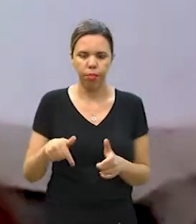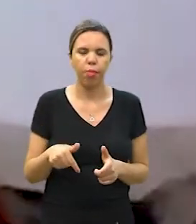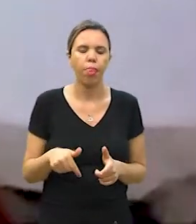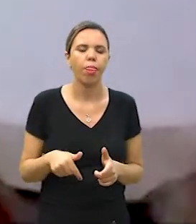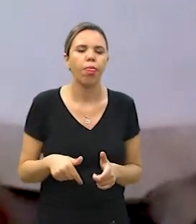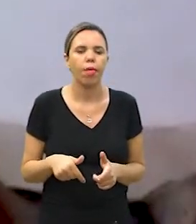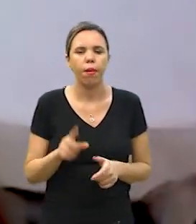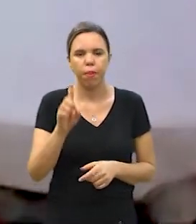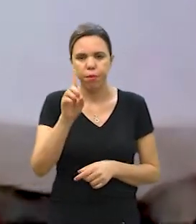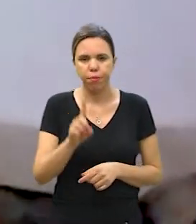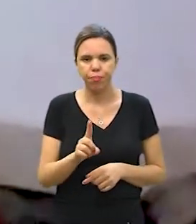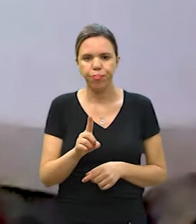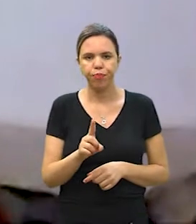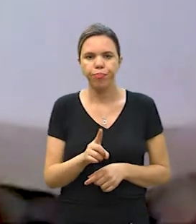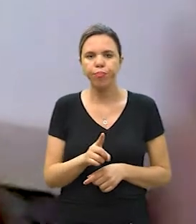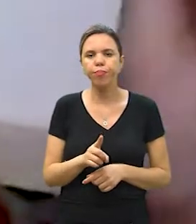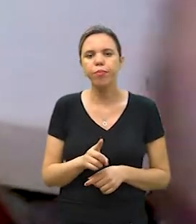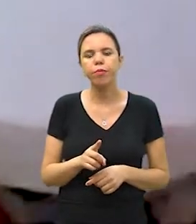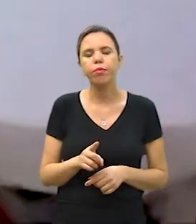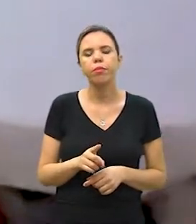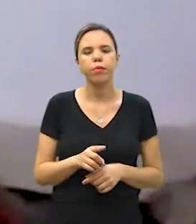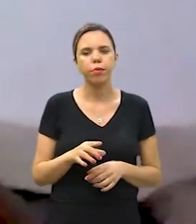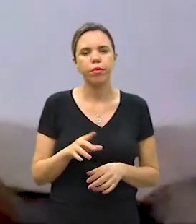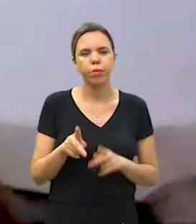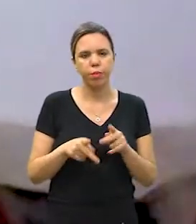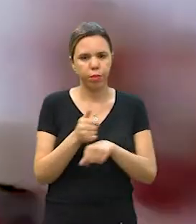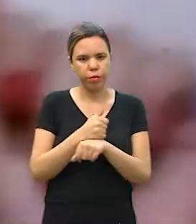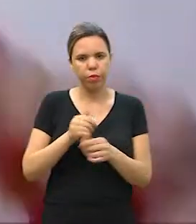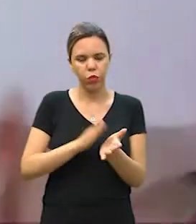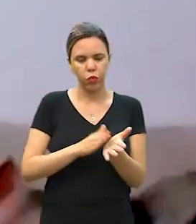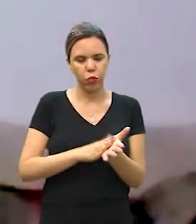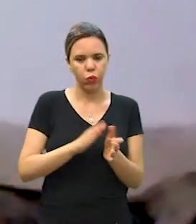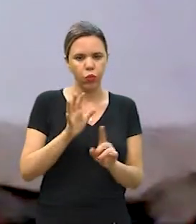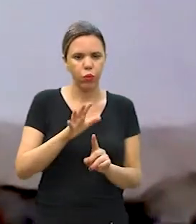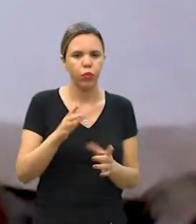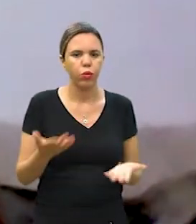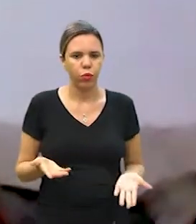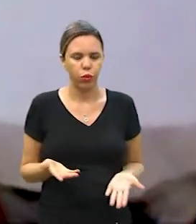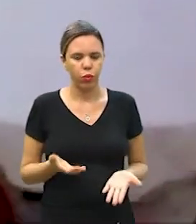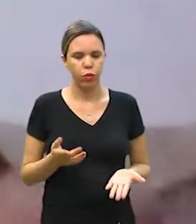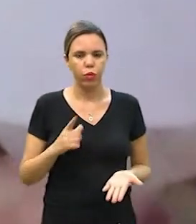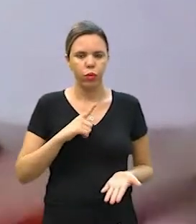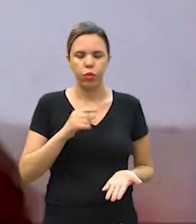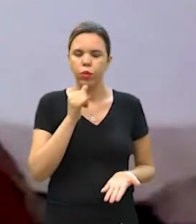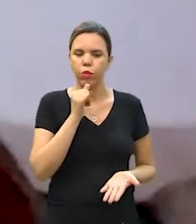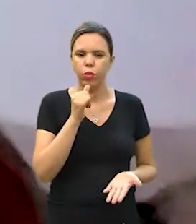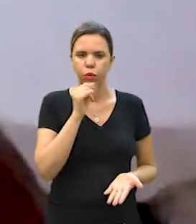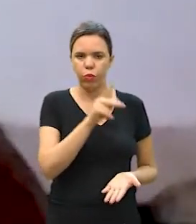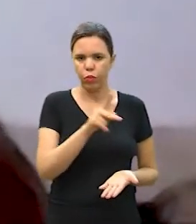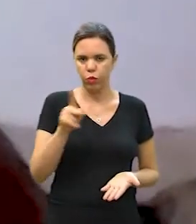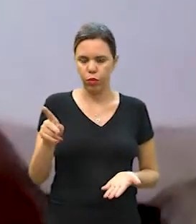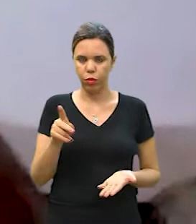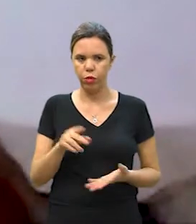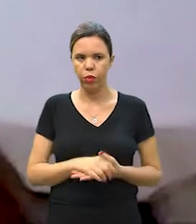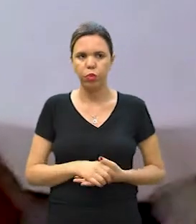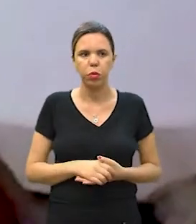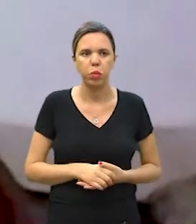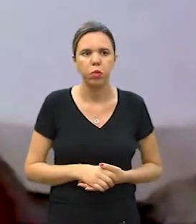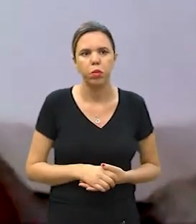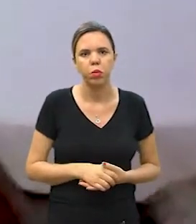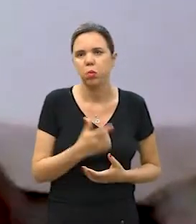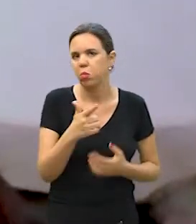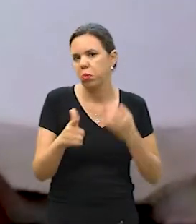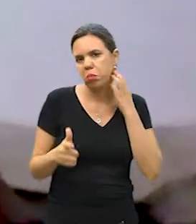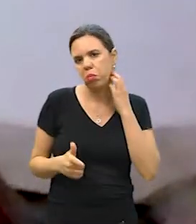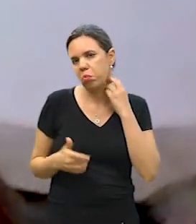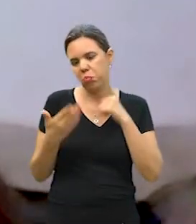maioria é da direção. Então, direções que estão cobrando, né? E, por exemplo, o professor e a professora